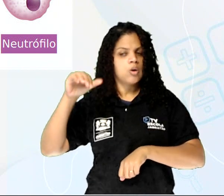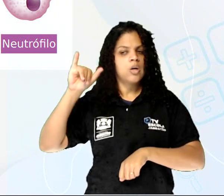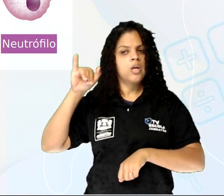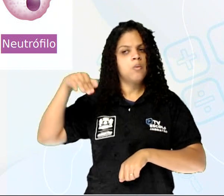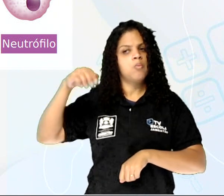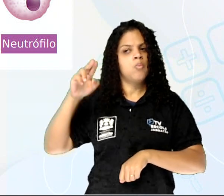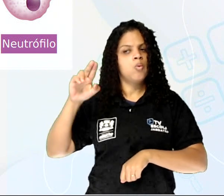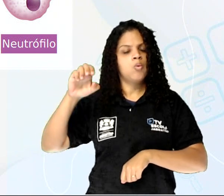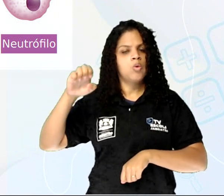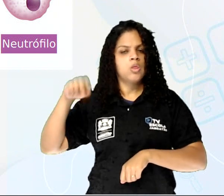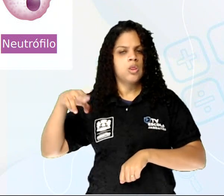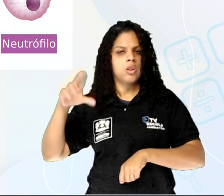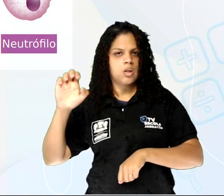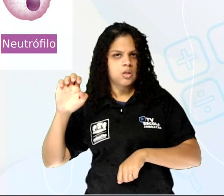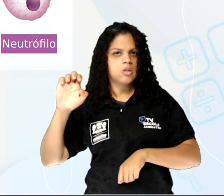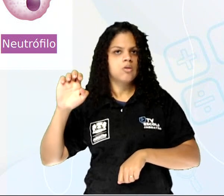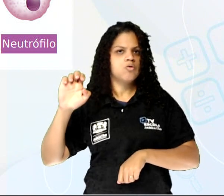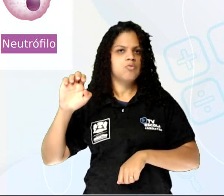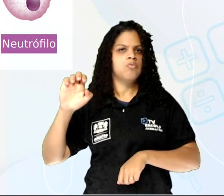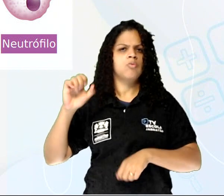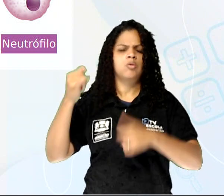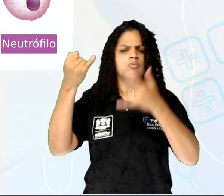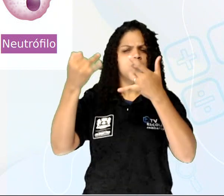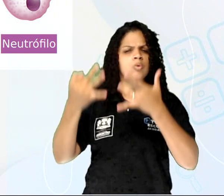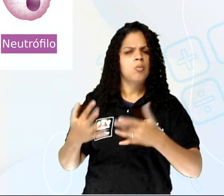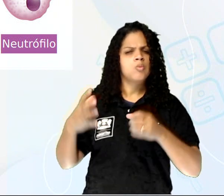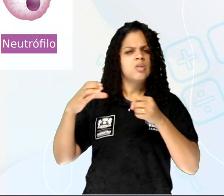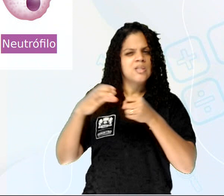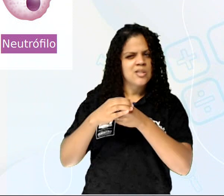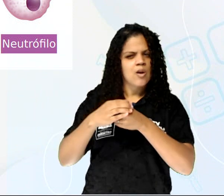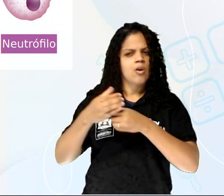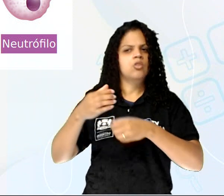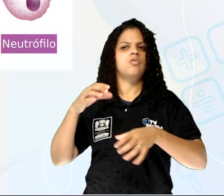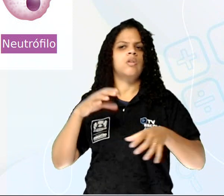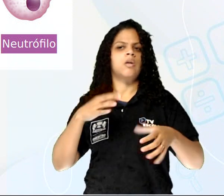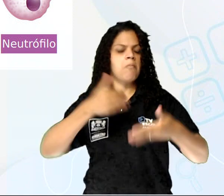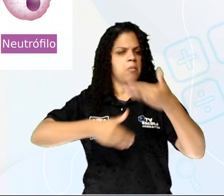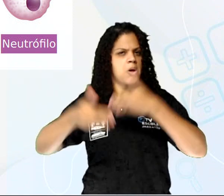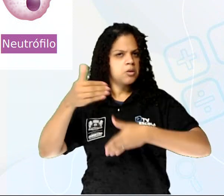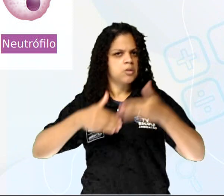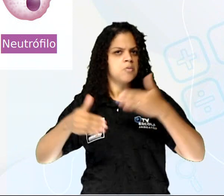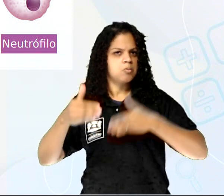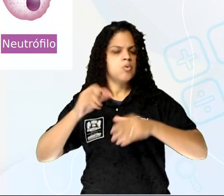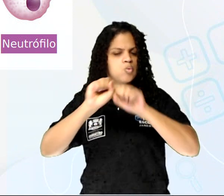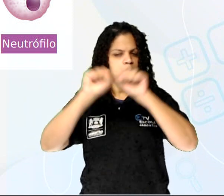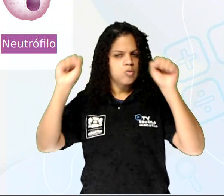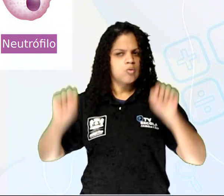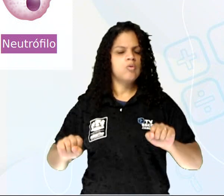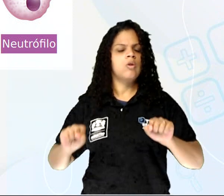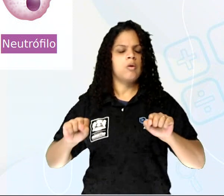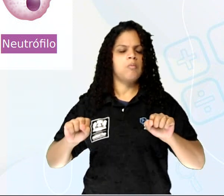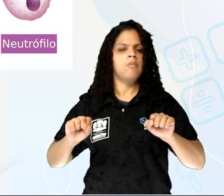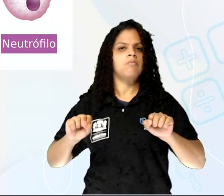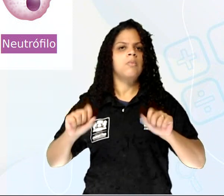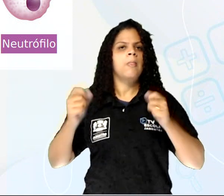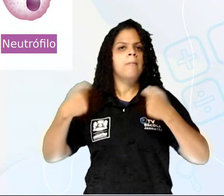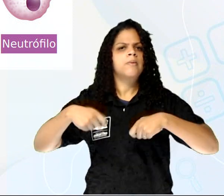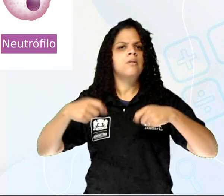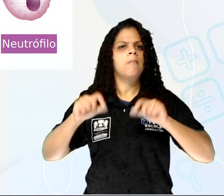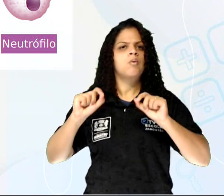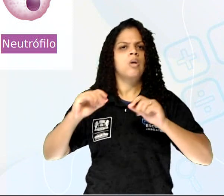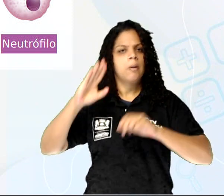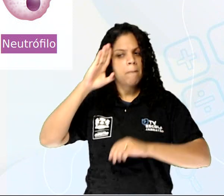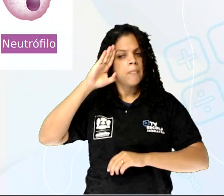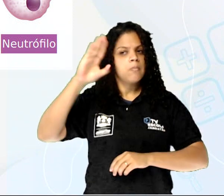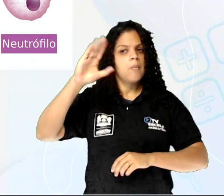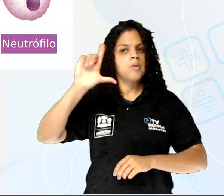Quando falamos em células que participam do sistema imunológico, devemos dar destaque aos leucócitos, responsáveis pelas